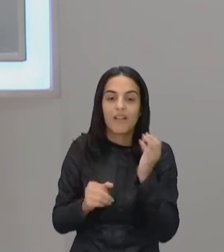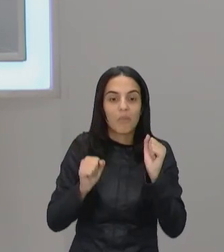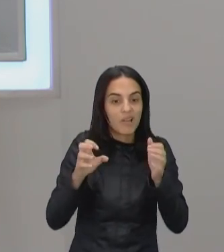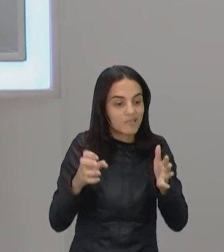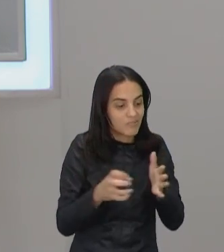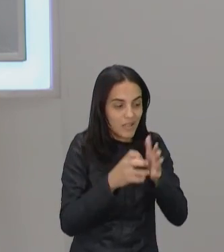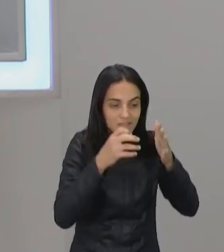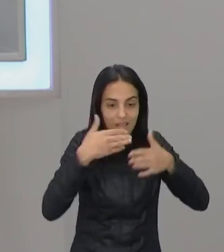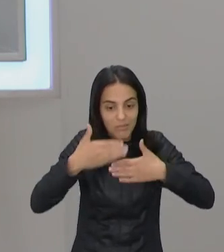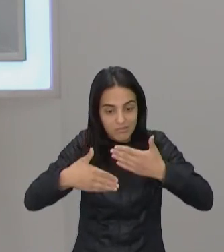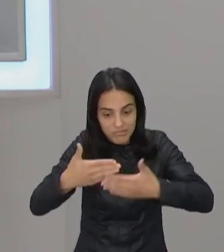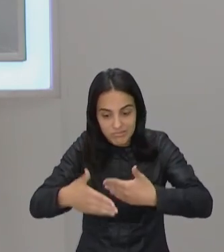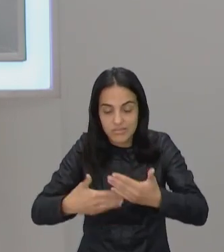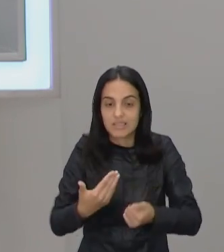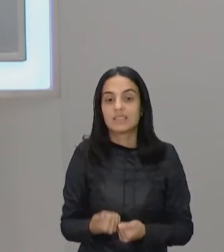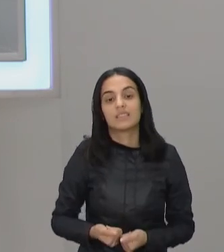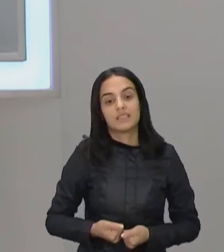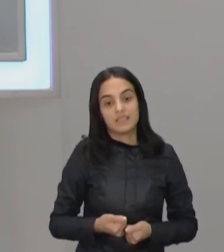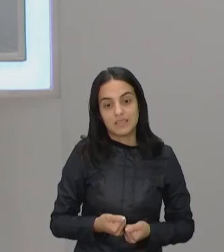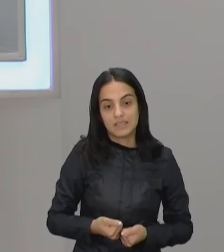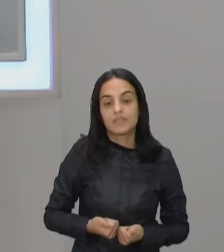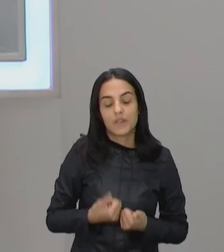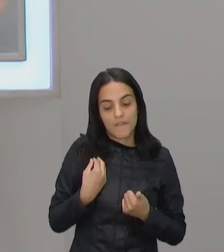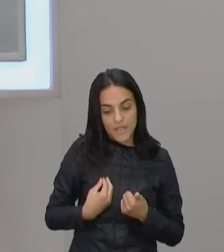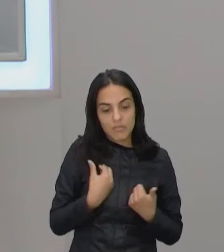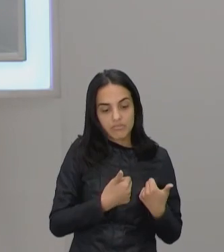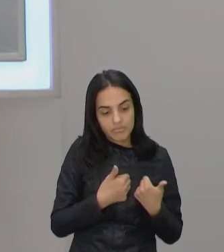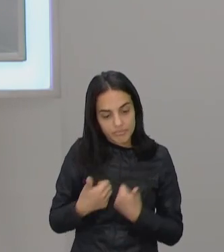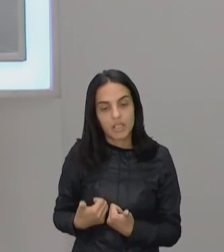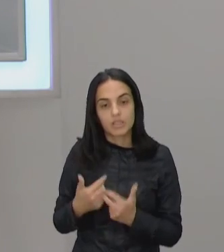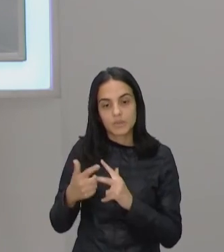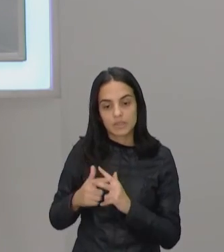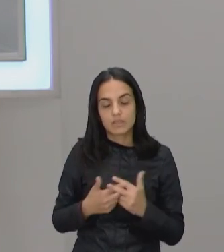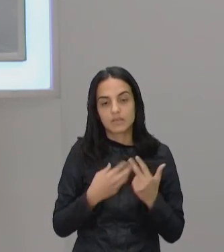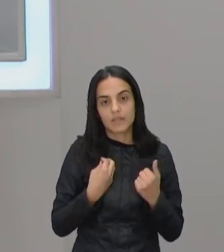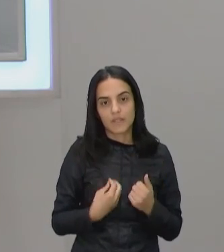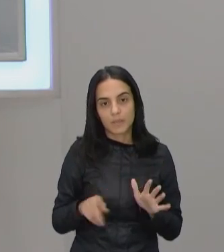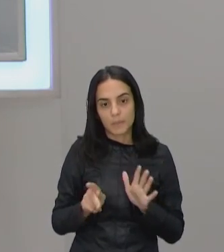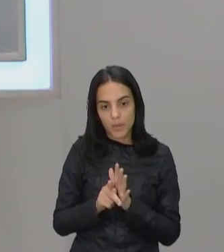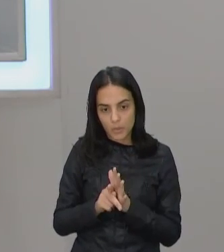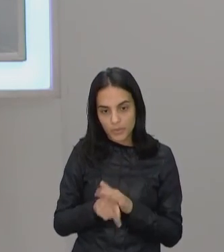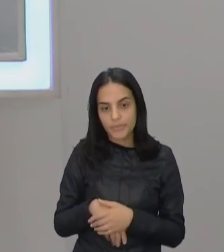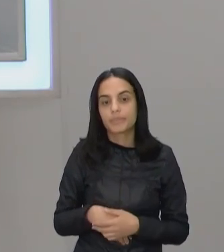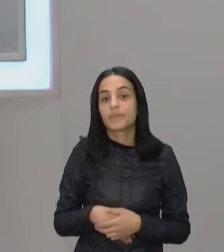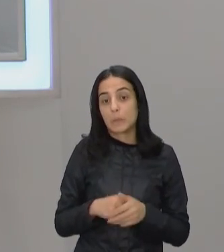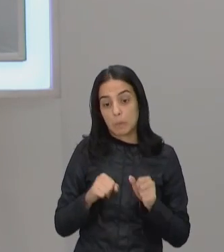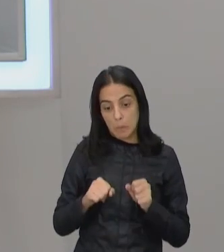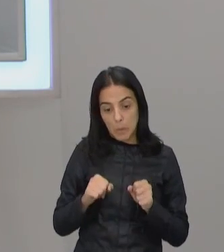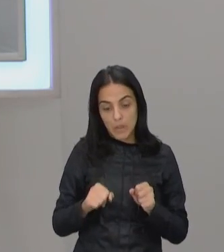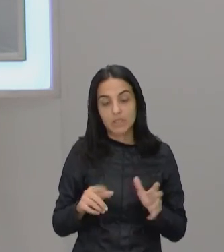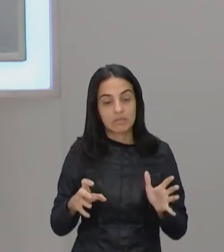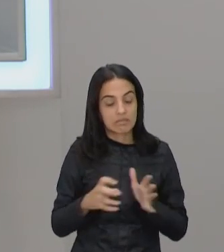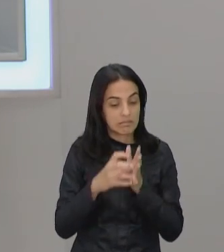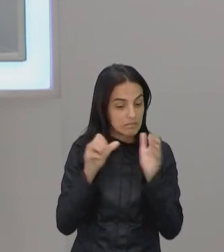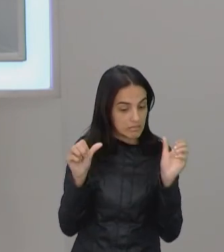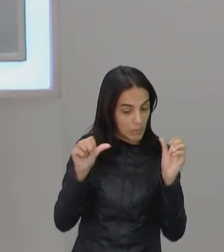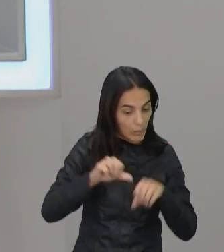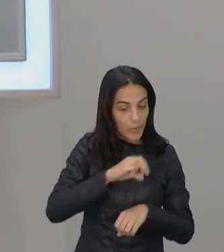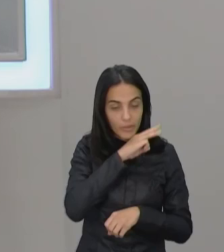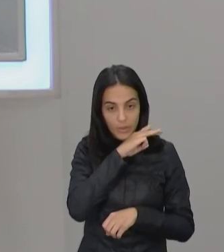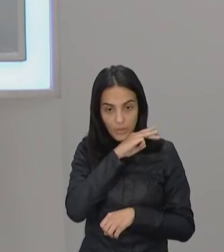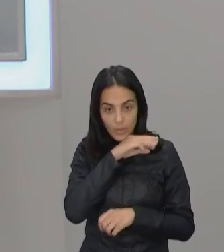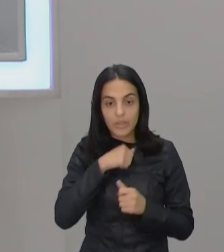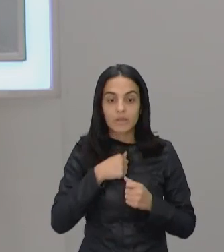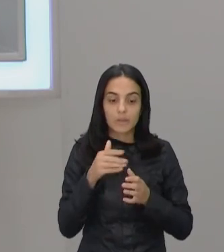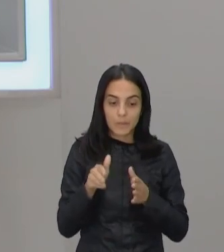o processo de metabolismo, que é um processo de manutenção da vida. São metais que vão interferir negativamente